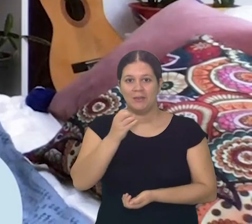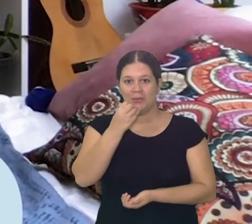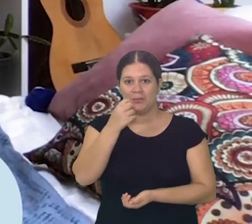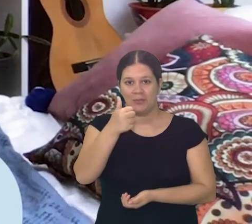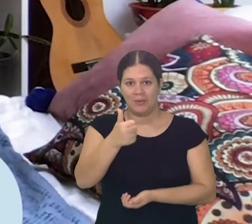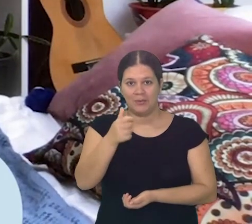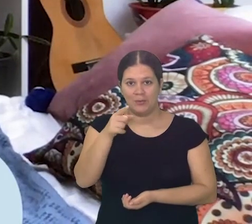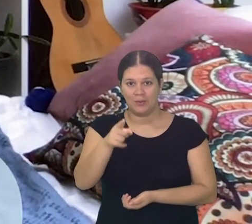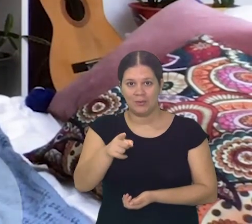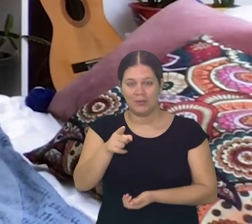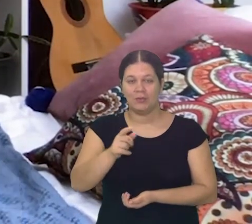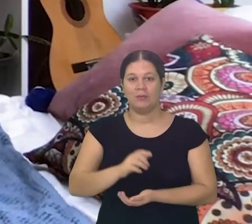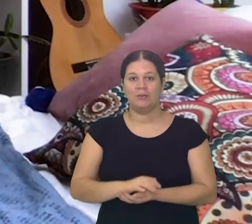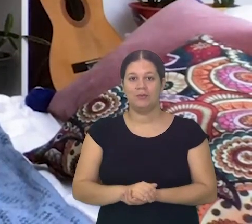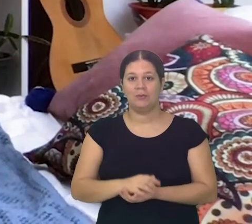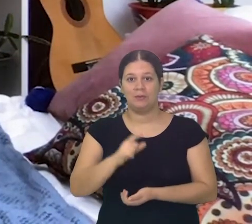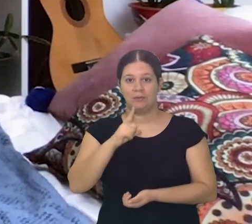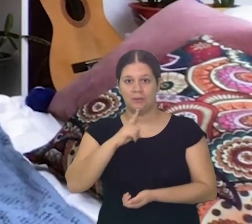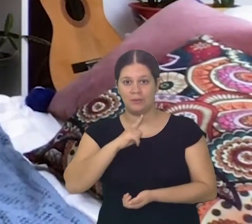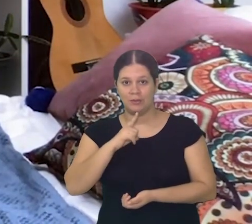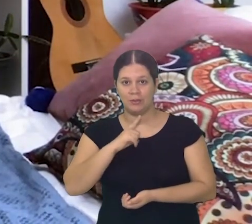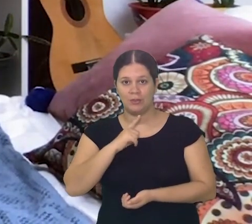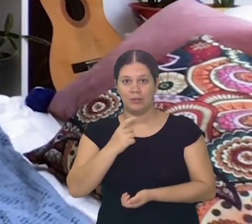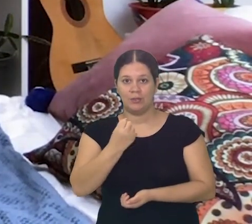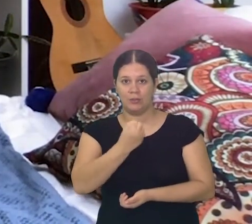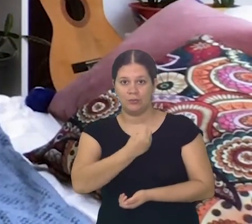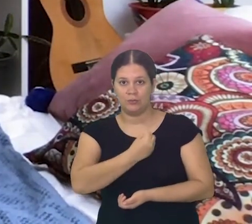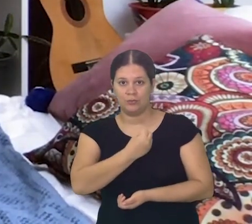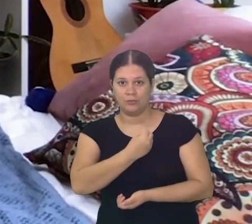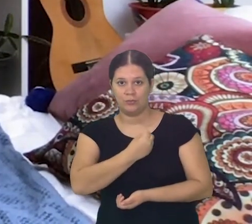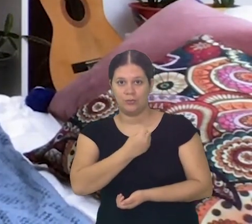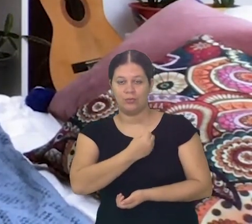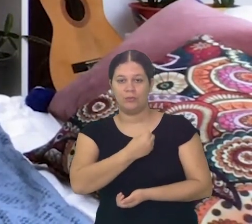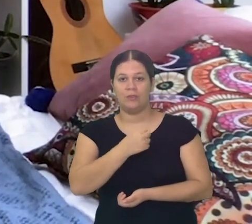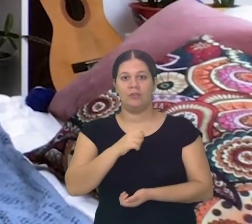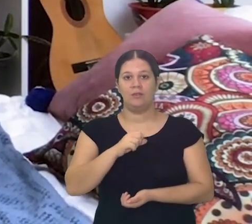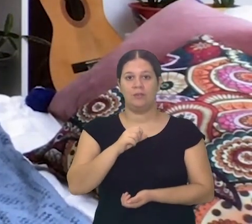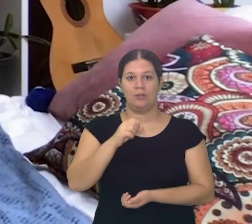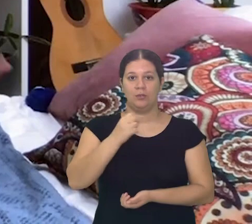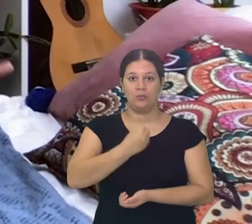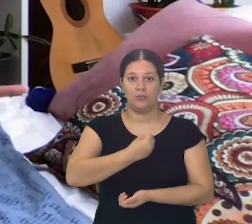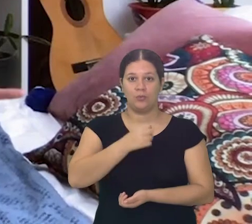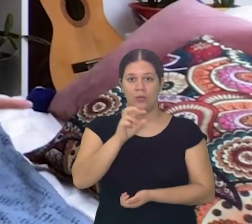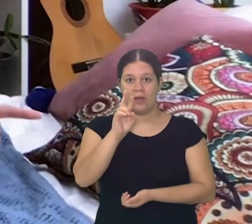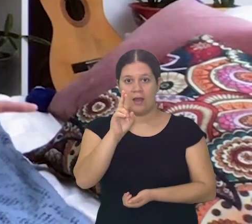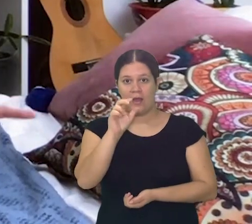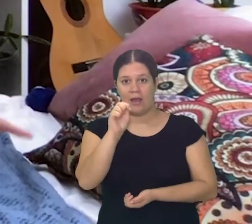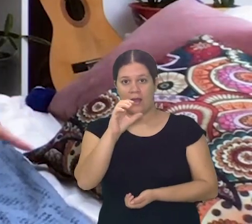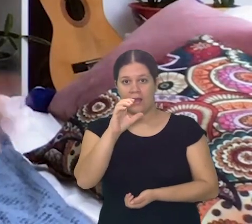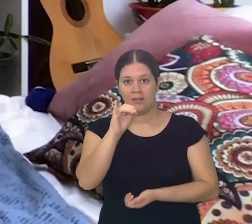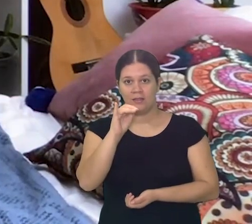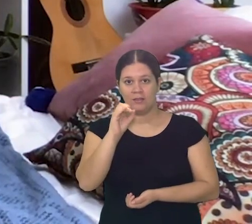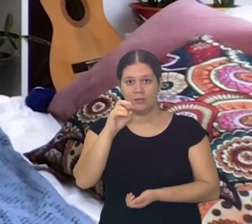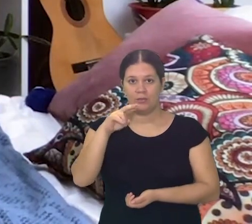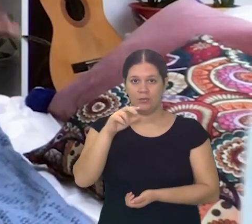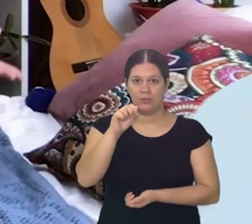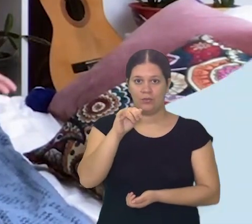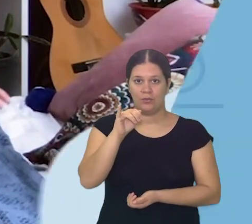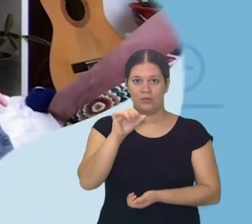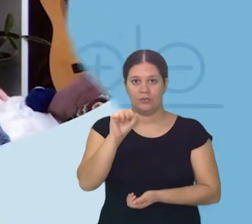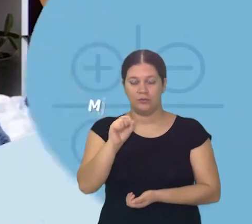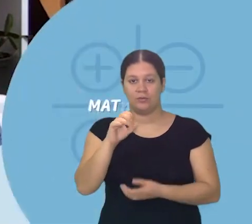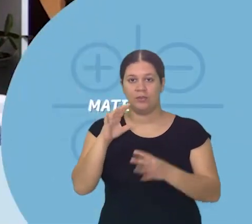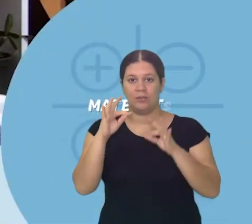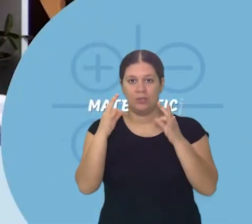Oi, tudo bem com você? Existe um conjunto numérico chamado conjunto dos números racionais. Fazem parte